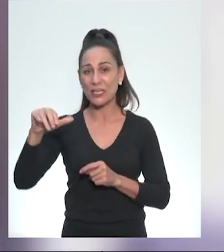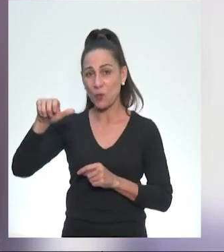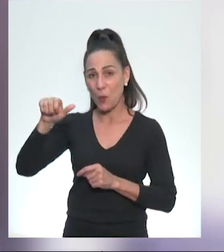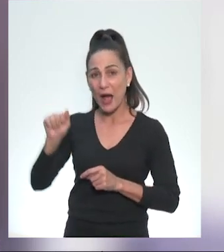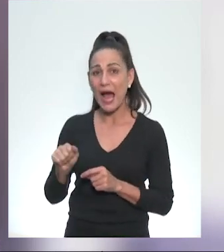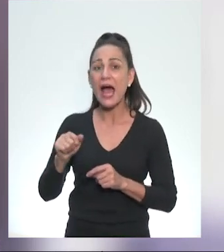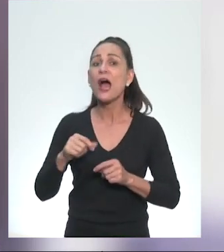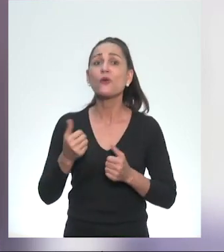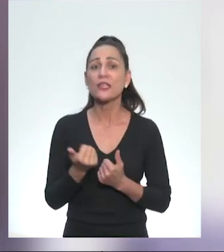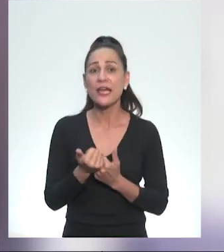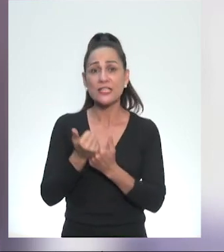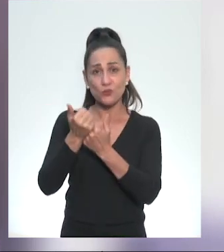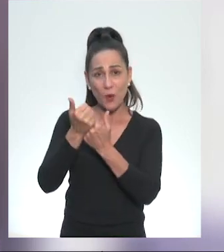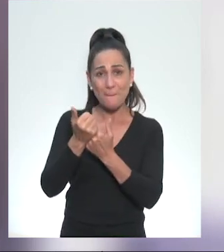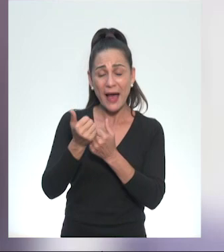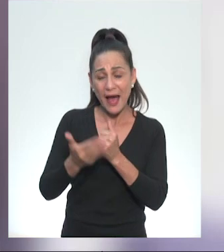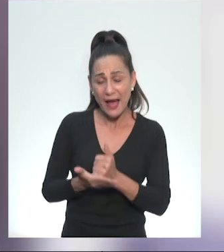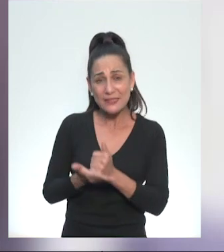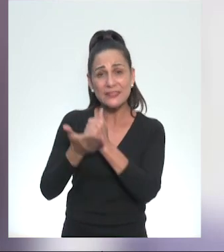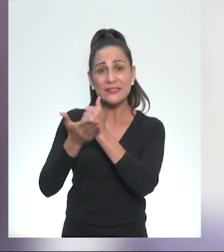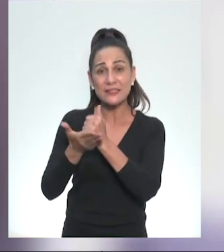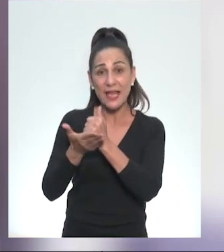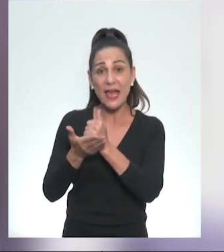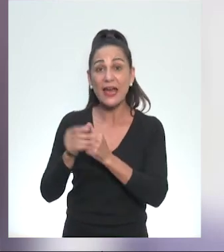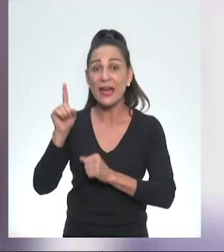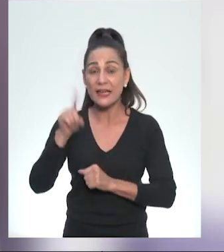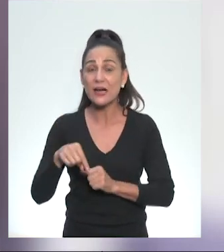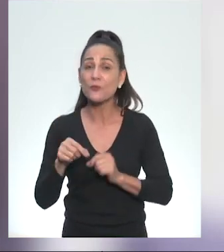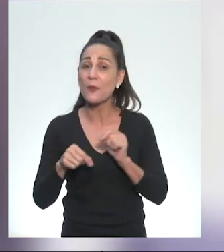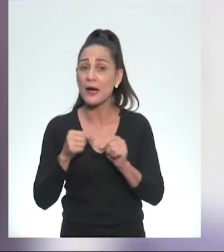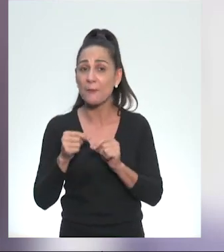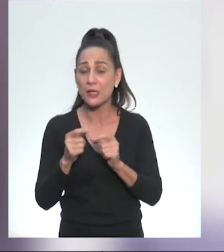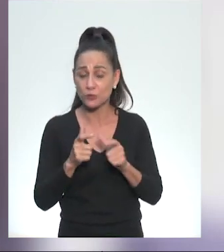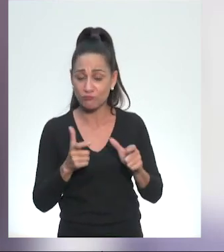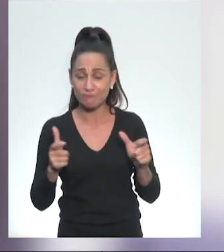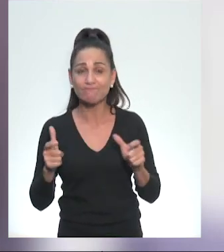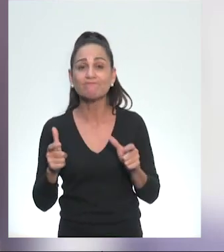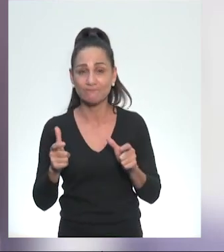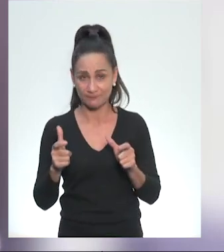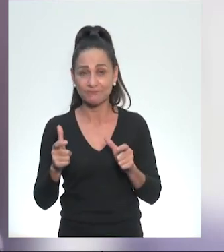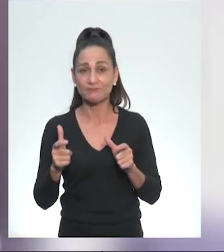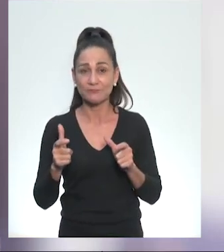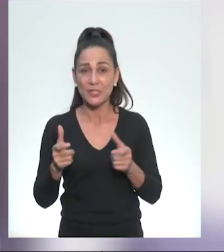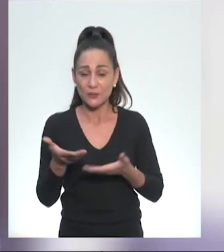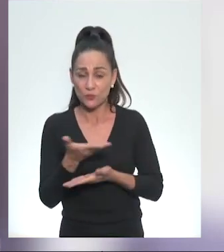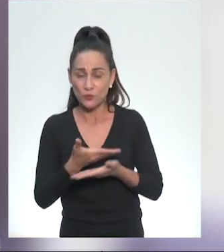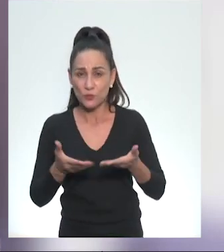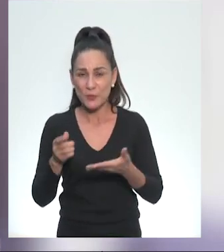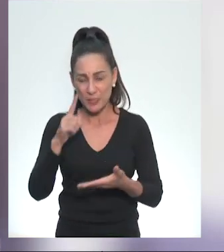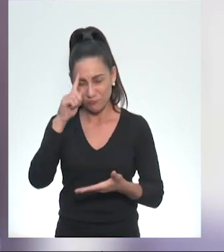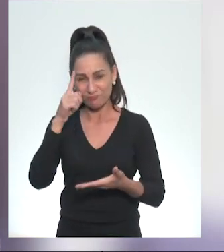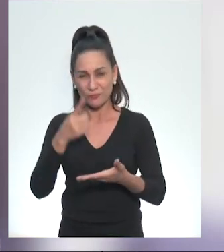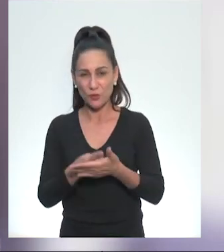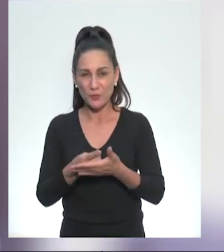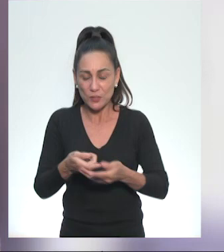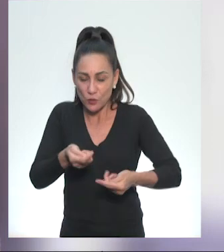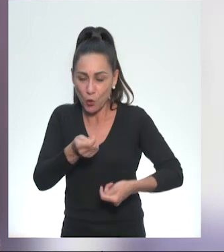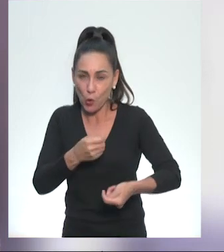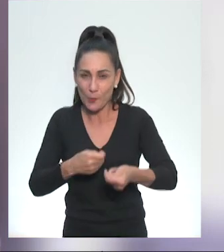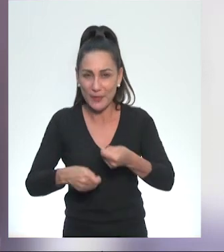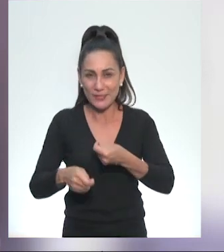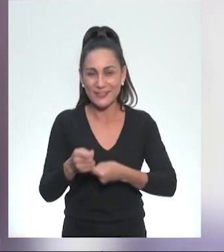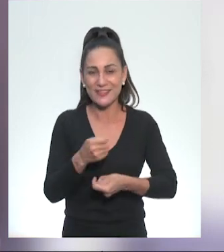sua sustentação, né, se devia, em sua maior parte, pelos domínios comerciais, né?